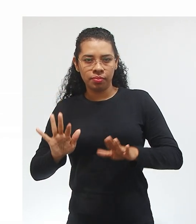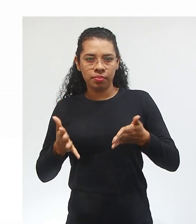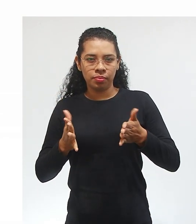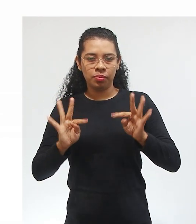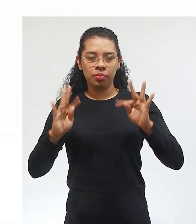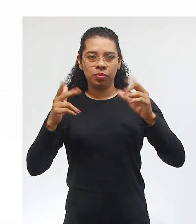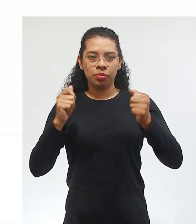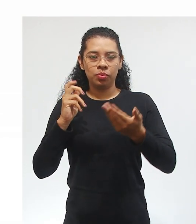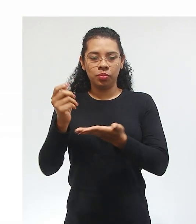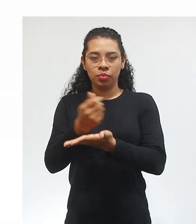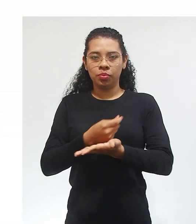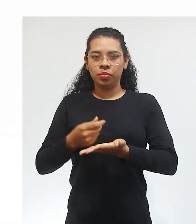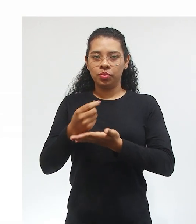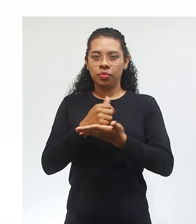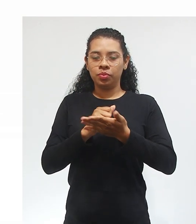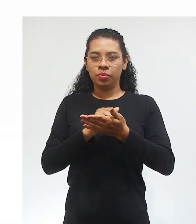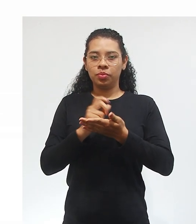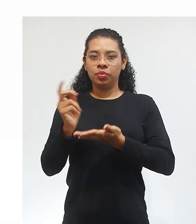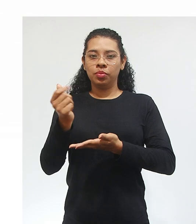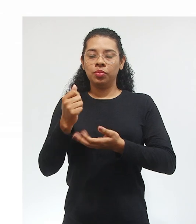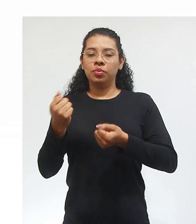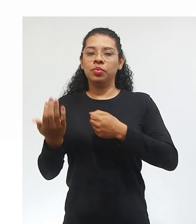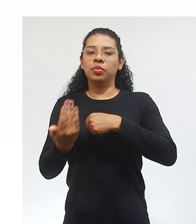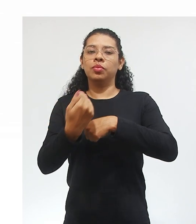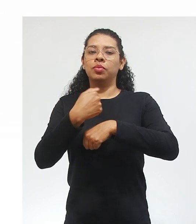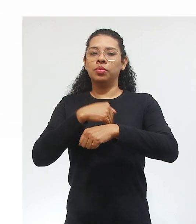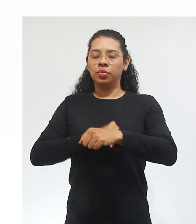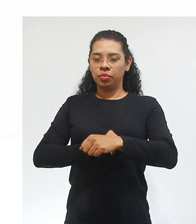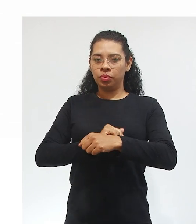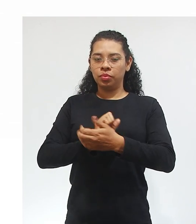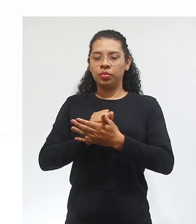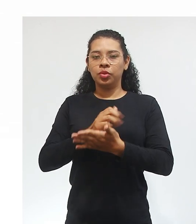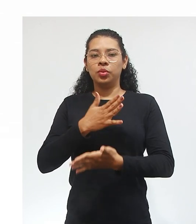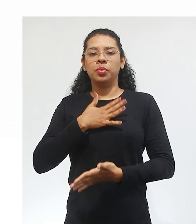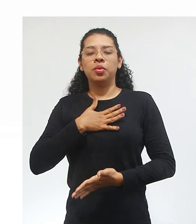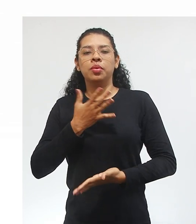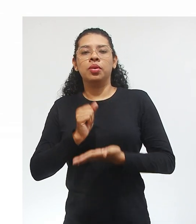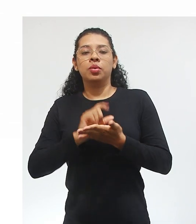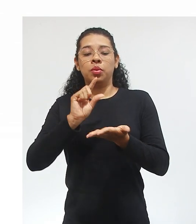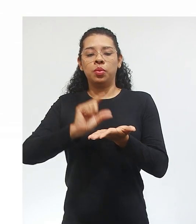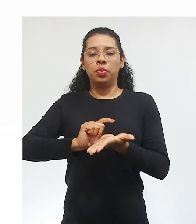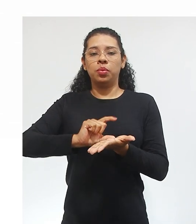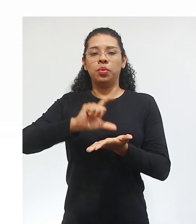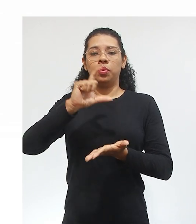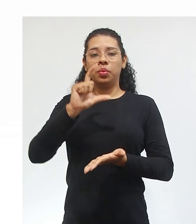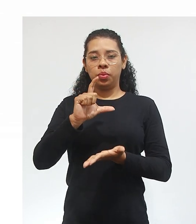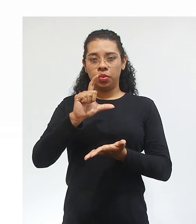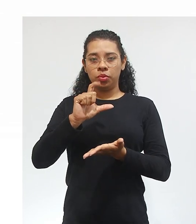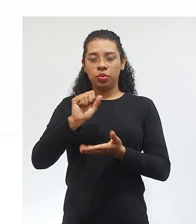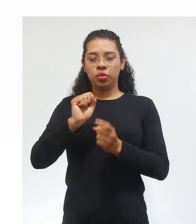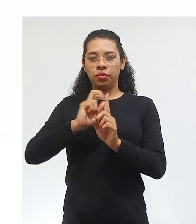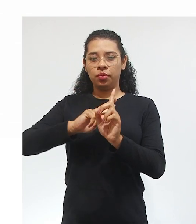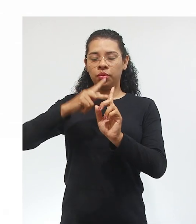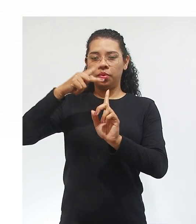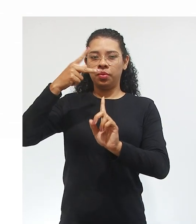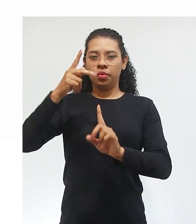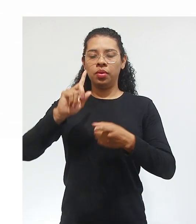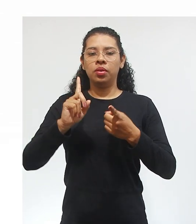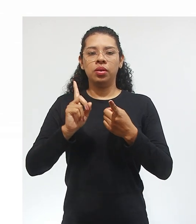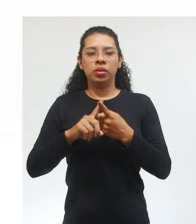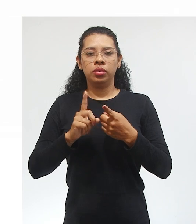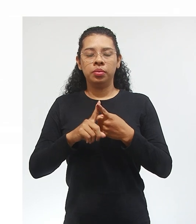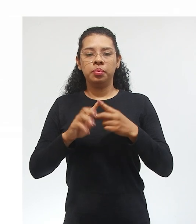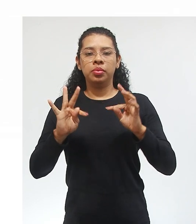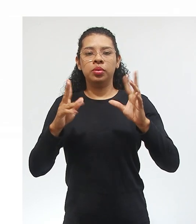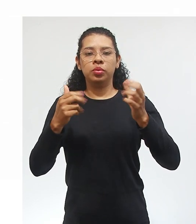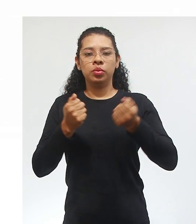valor que eu vendi à vista, esse dinheiro não vai entrar no meu caixa, automaticamente vai aumentar lá no meu ativo? Então, eu vou lançar aqui a crédito, receita